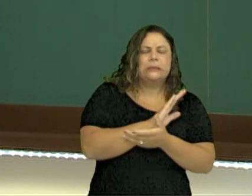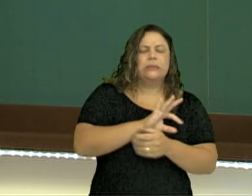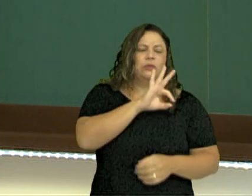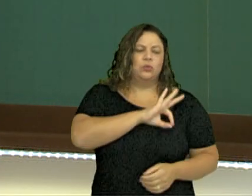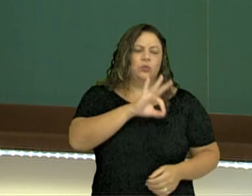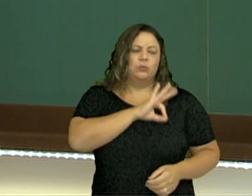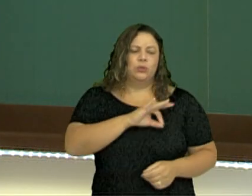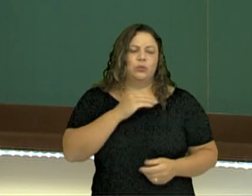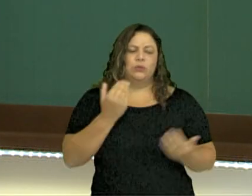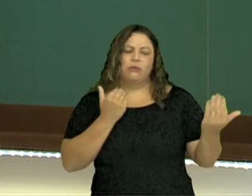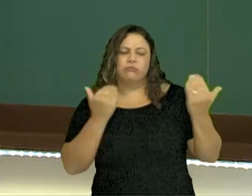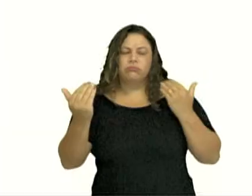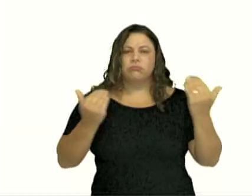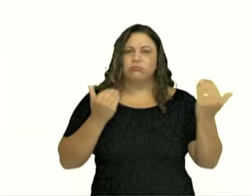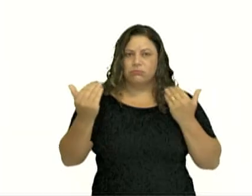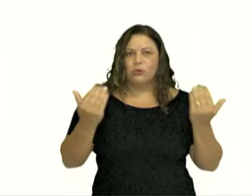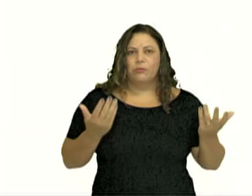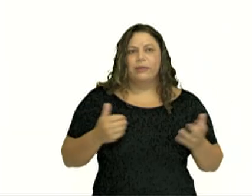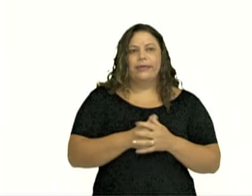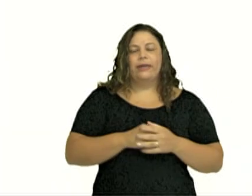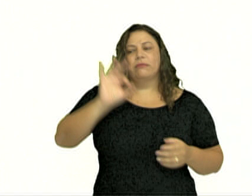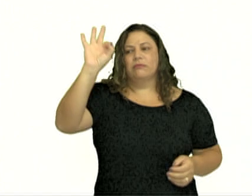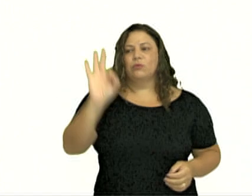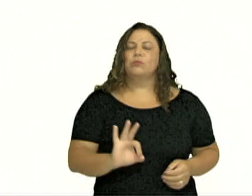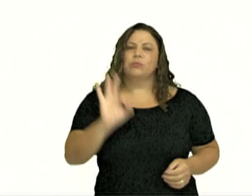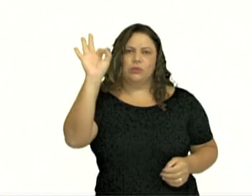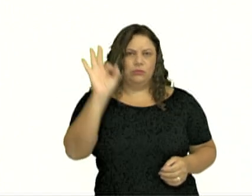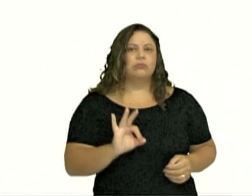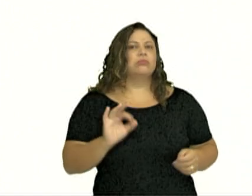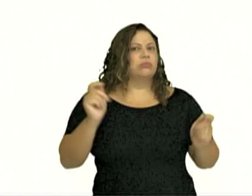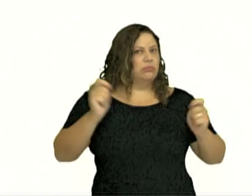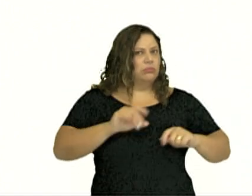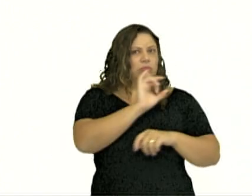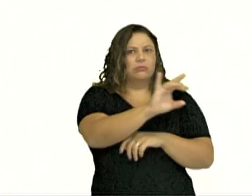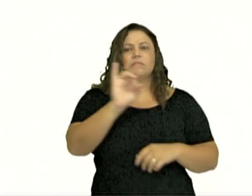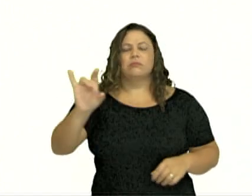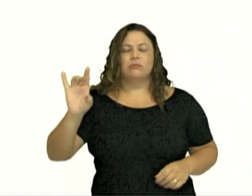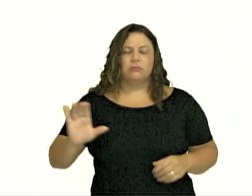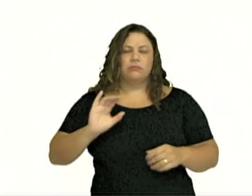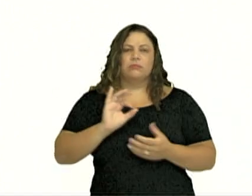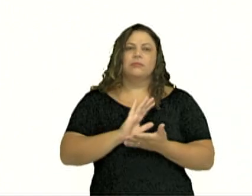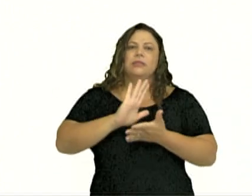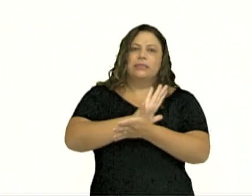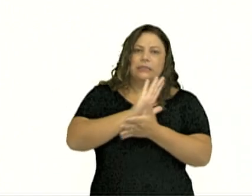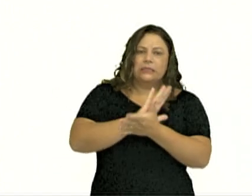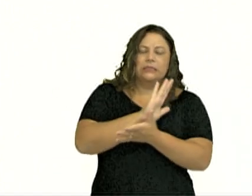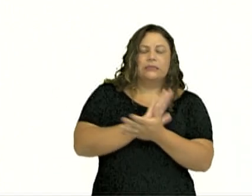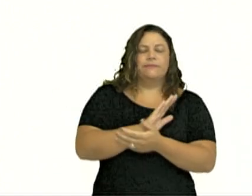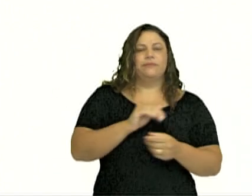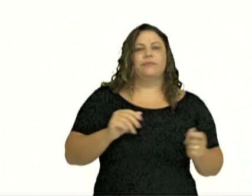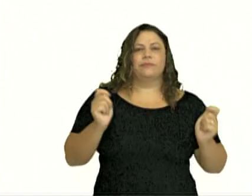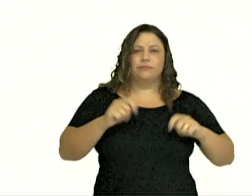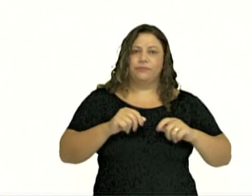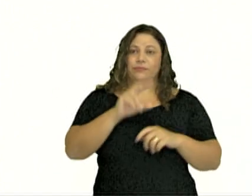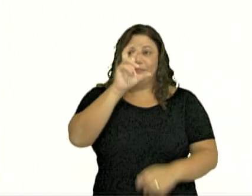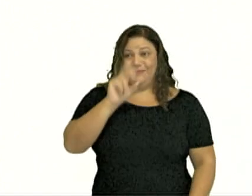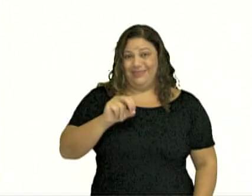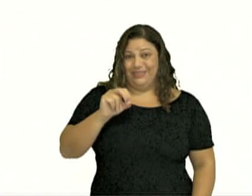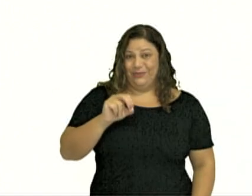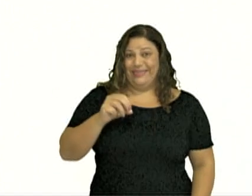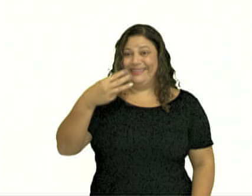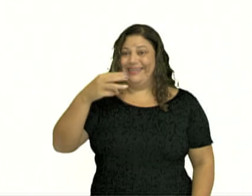recebo. Existe um percentual indicado para gastos, para cada gasto, né? A gente falou ali do método 50, 30 e